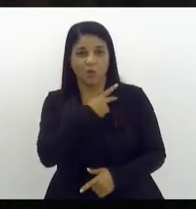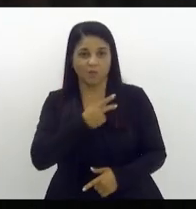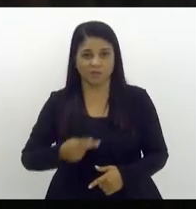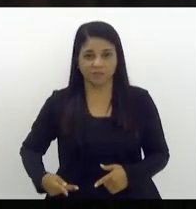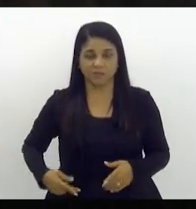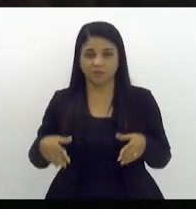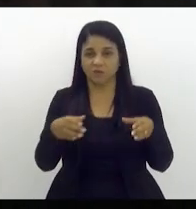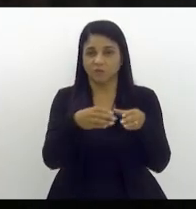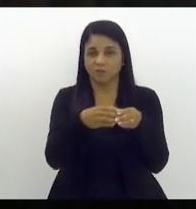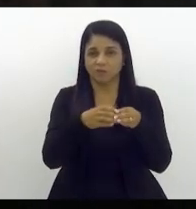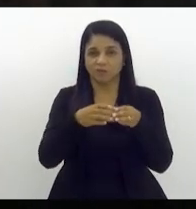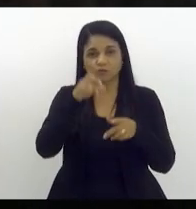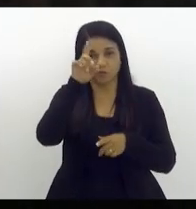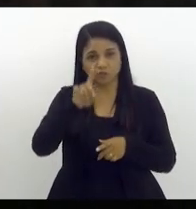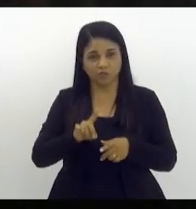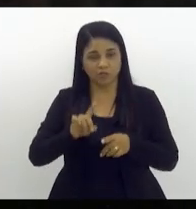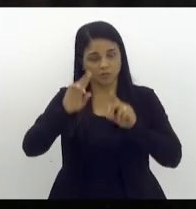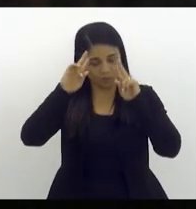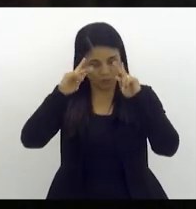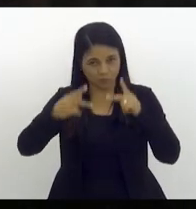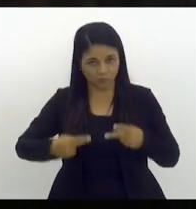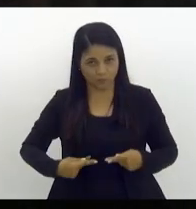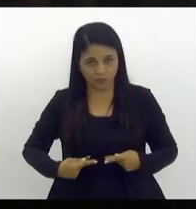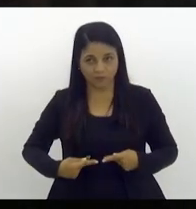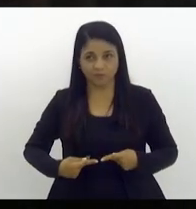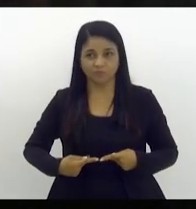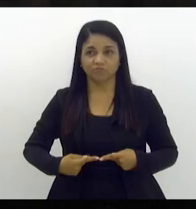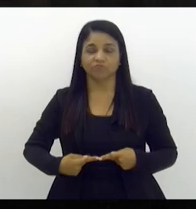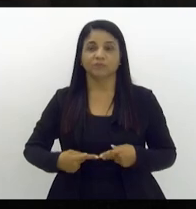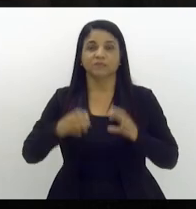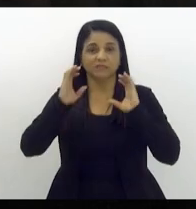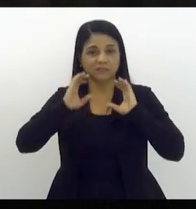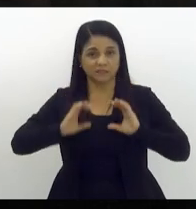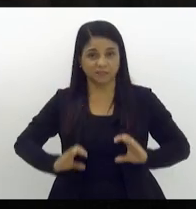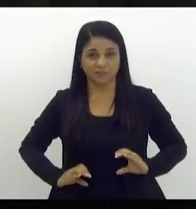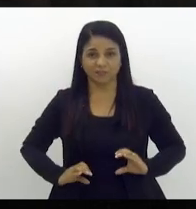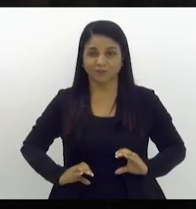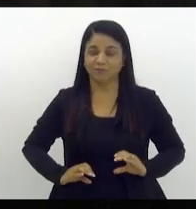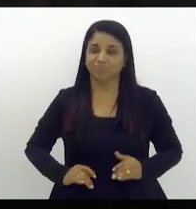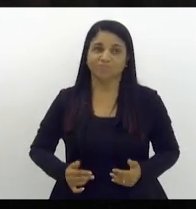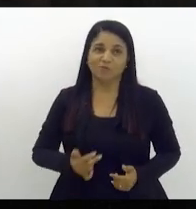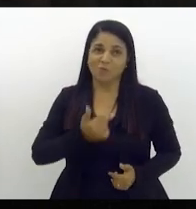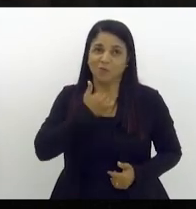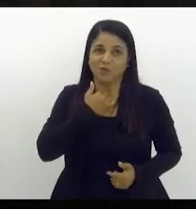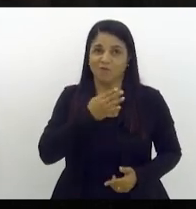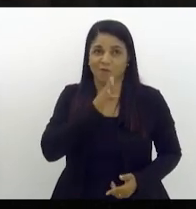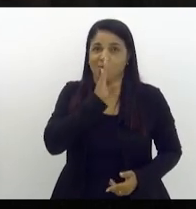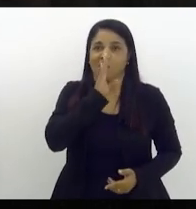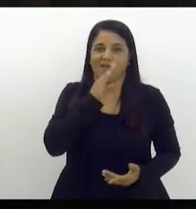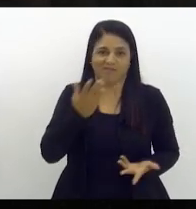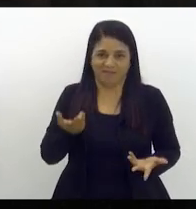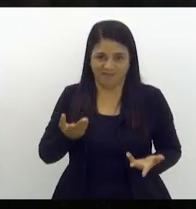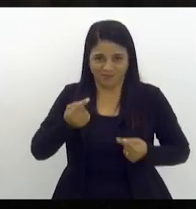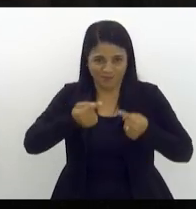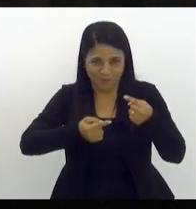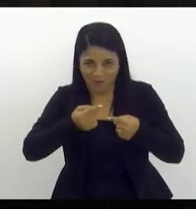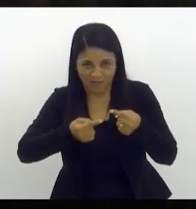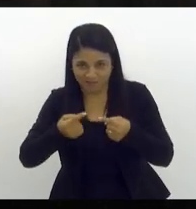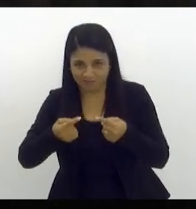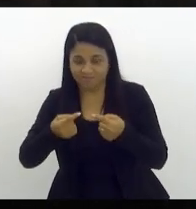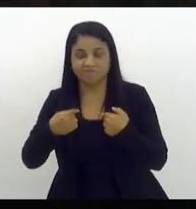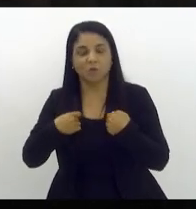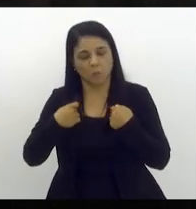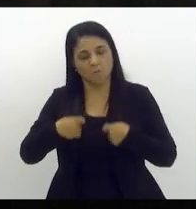Defesa dos Direitos Humanos e Cidadania. Não teria como me furtar desse debate, não teria como não fazê-lo.